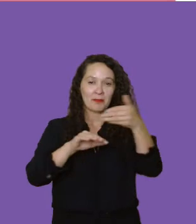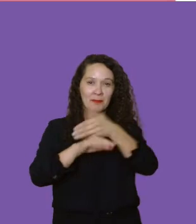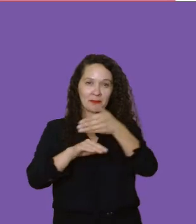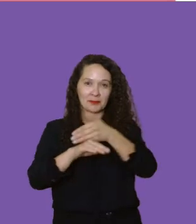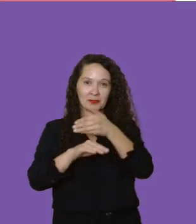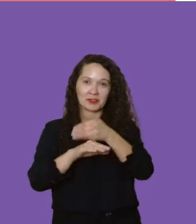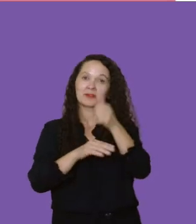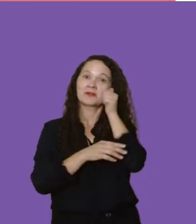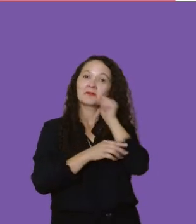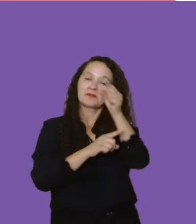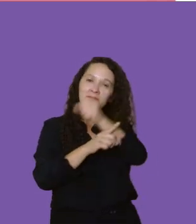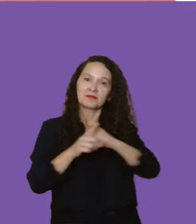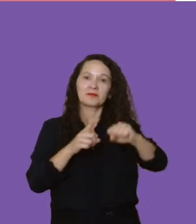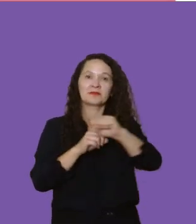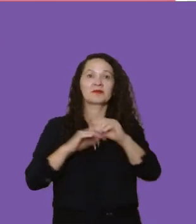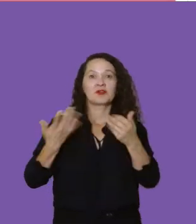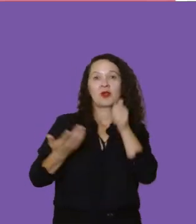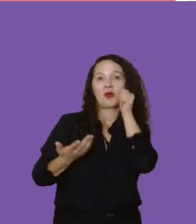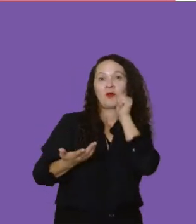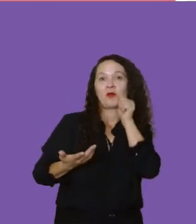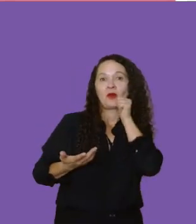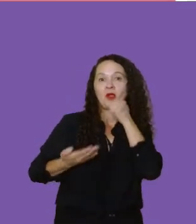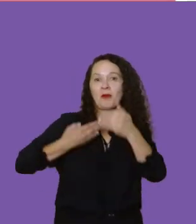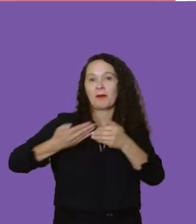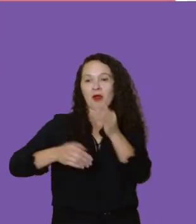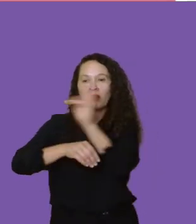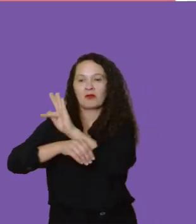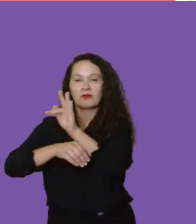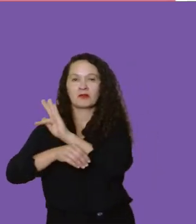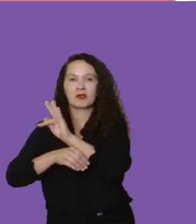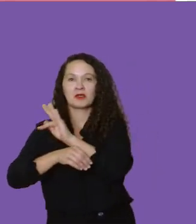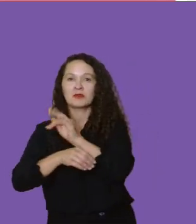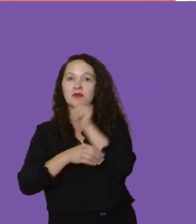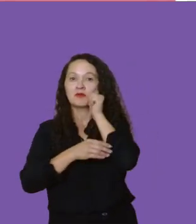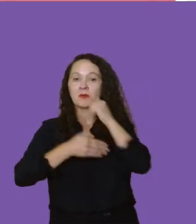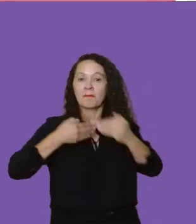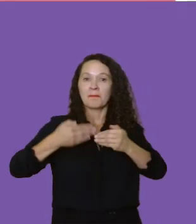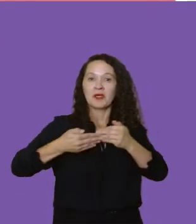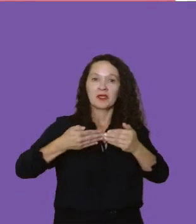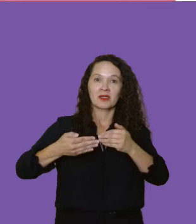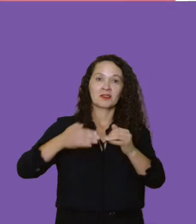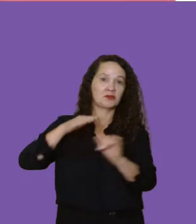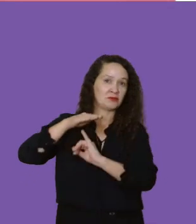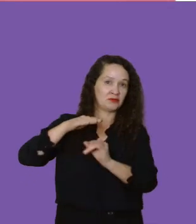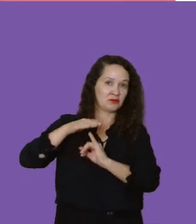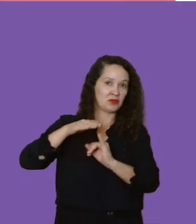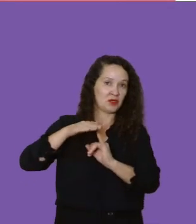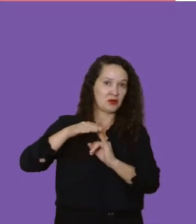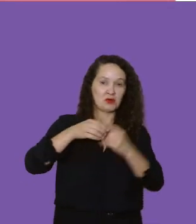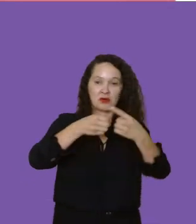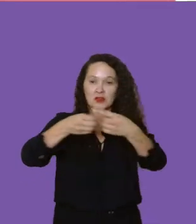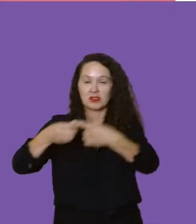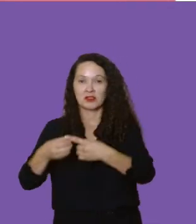mulheres na sociedade, né? Então, mulheres que estão no mercado formal, mulheres que estão no mercado informal, mulheres que estão nos centros urbanos,